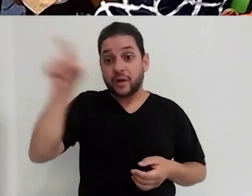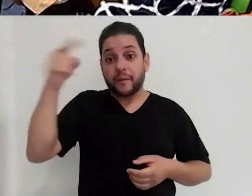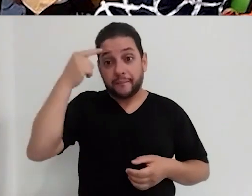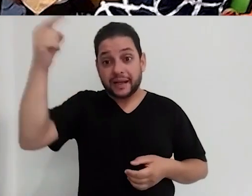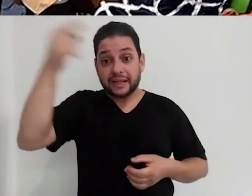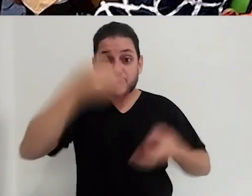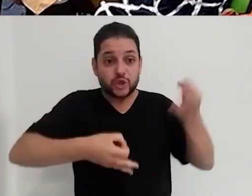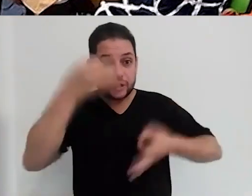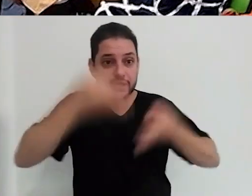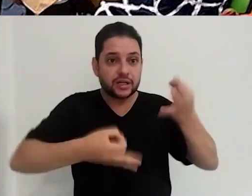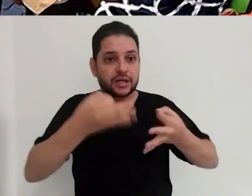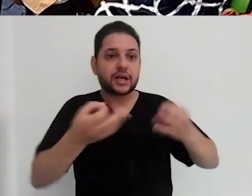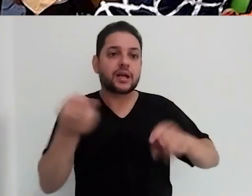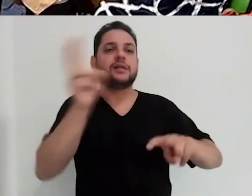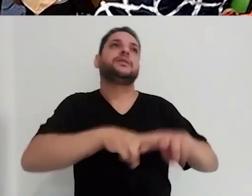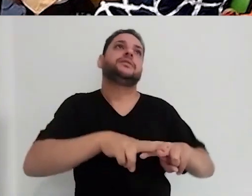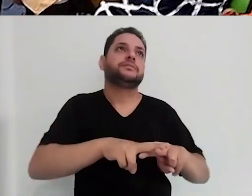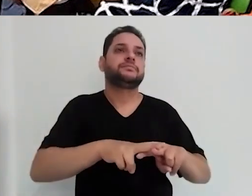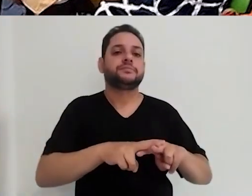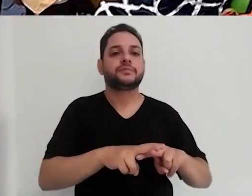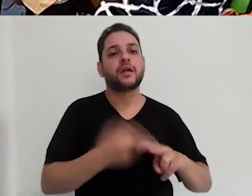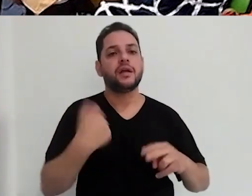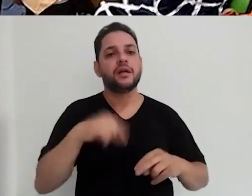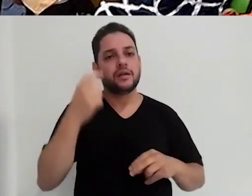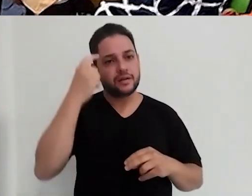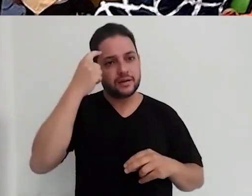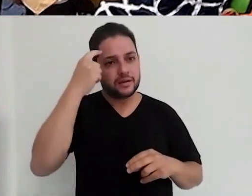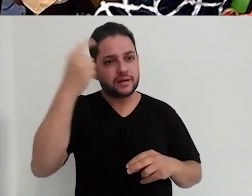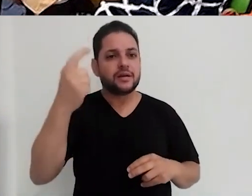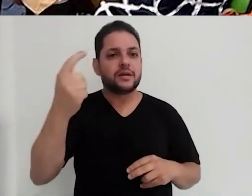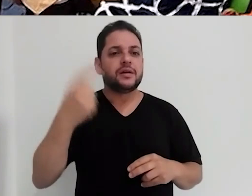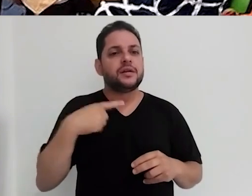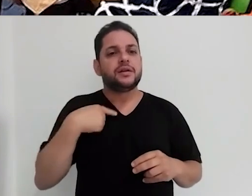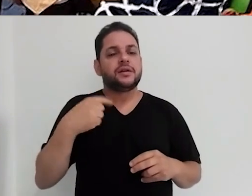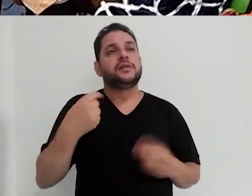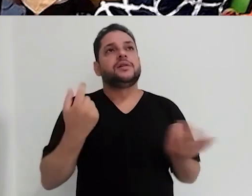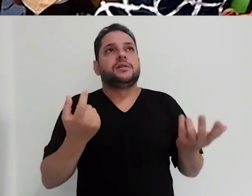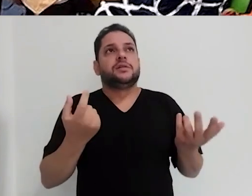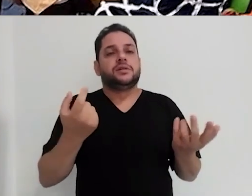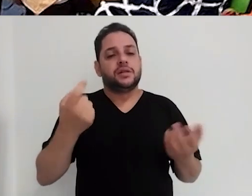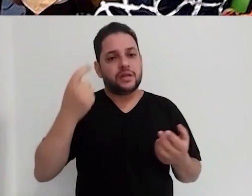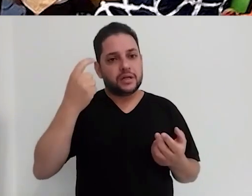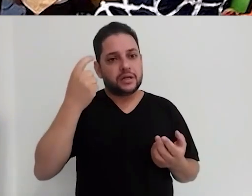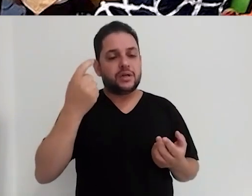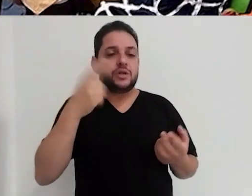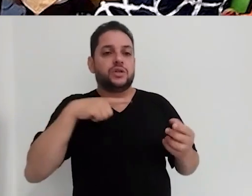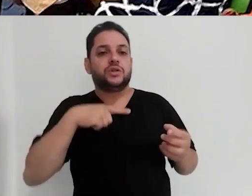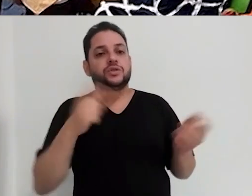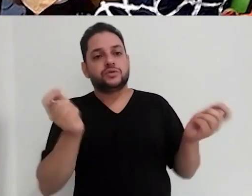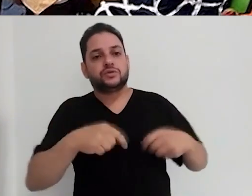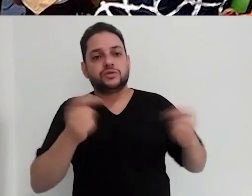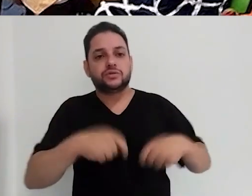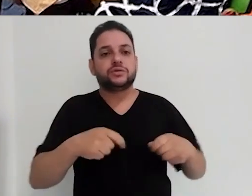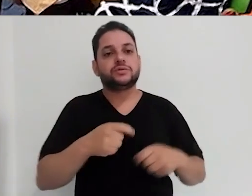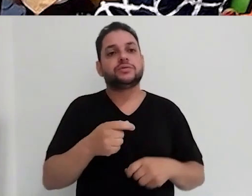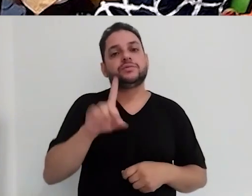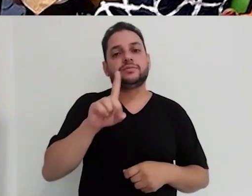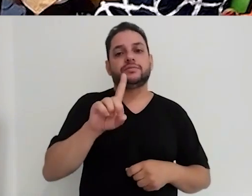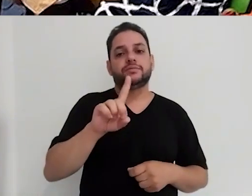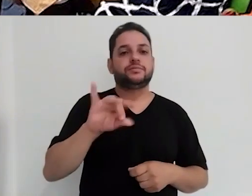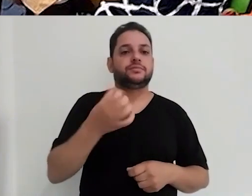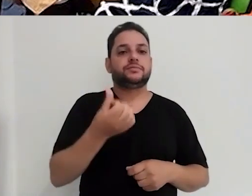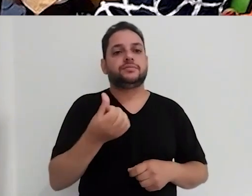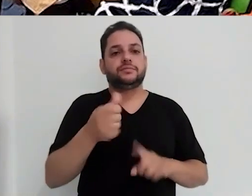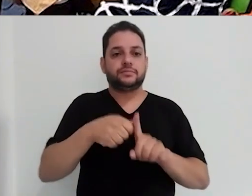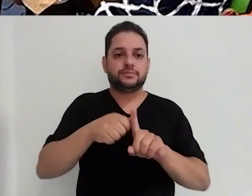justiça é cadeia. E eu estava pensando isso com relação, nos dois lados, pensando isso, eu estava pensando isso na questão do 6 de janeiro. Porque